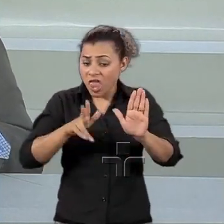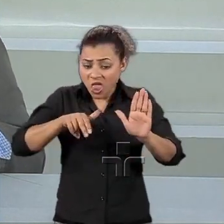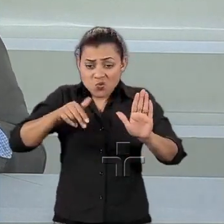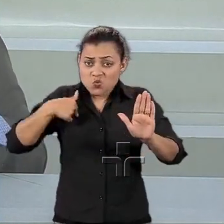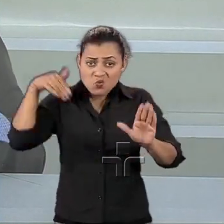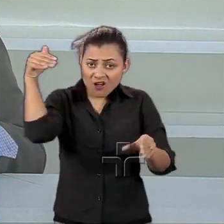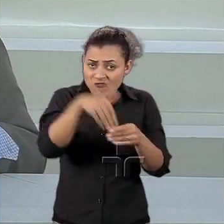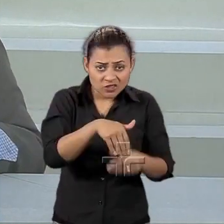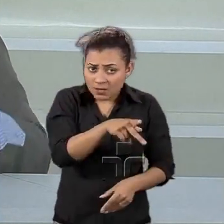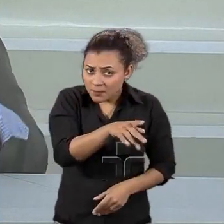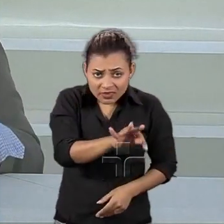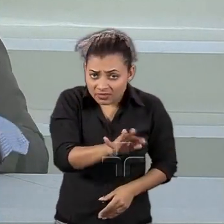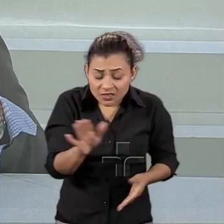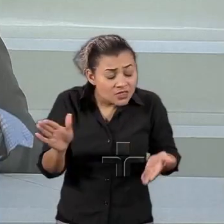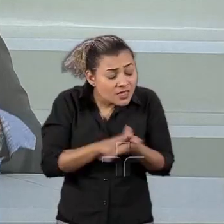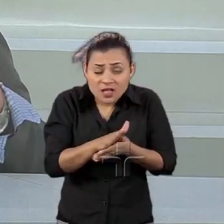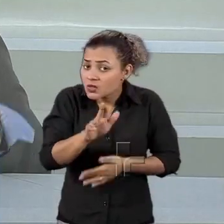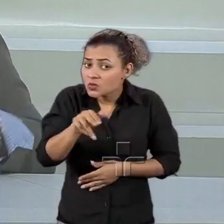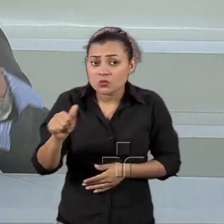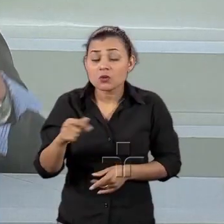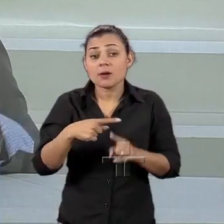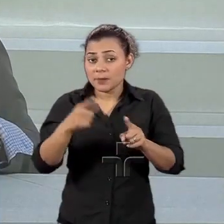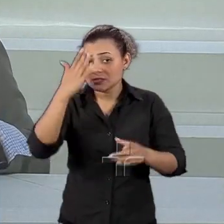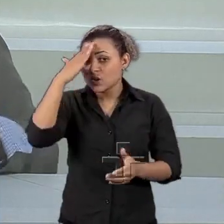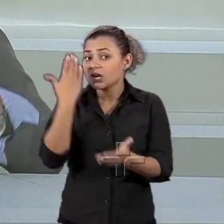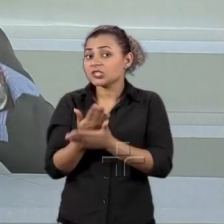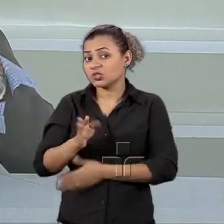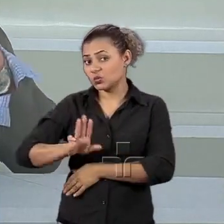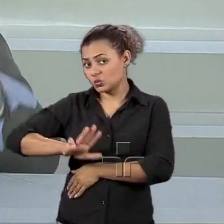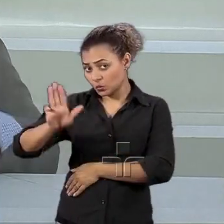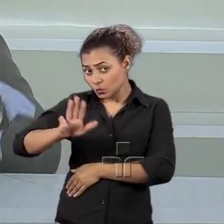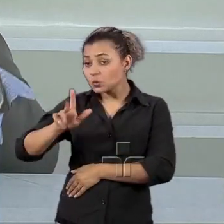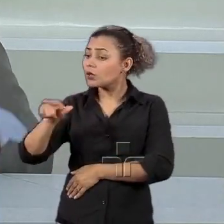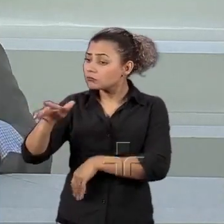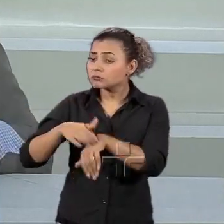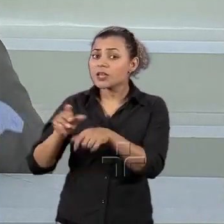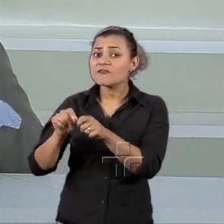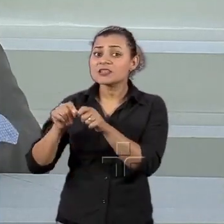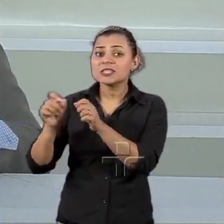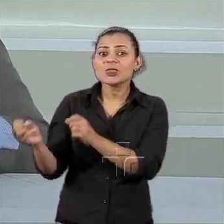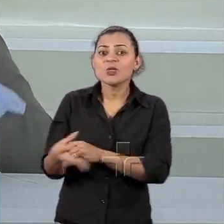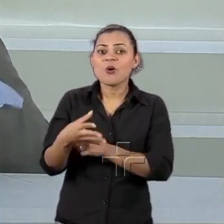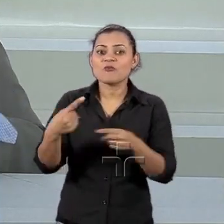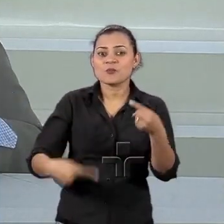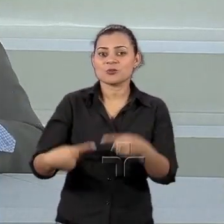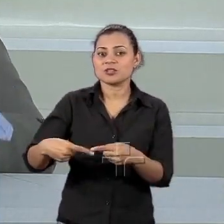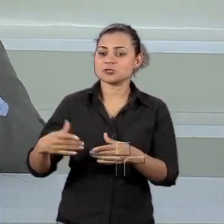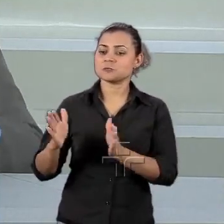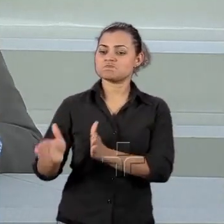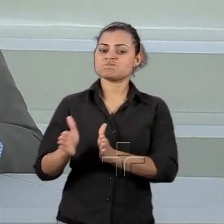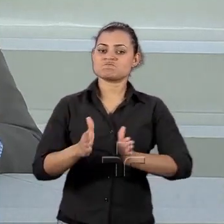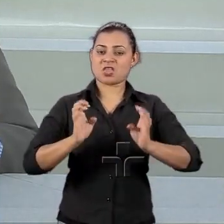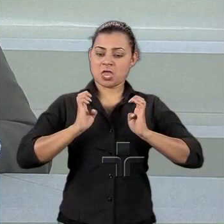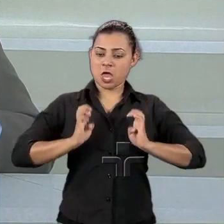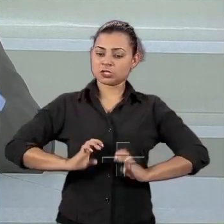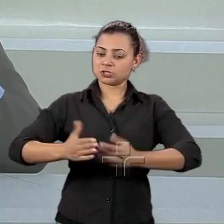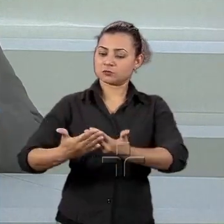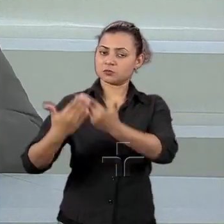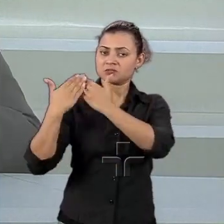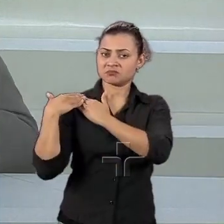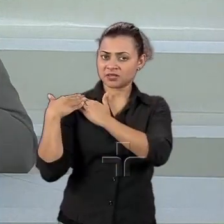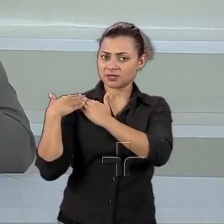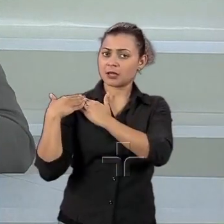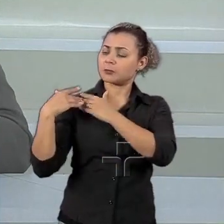mas eu tive a crença de que Lula faria um sistema novo de política com ética e com responsabilidade